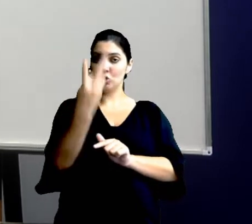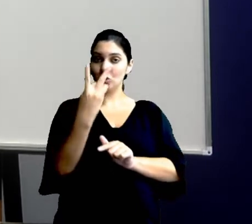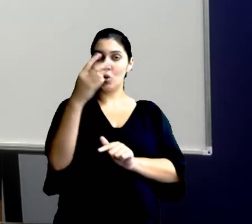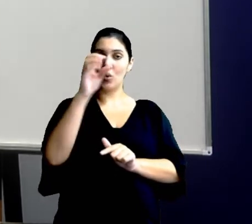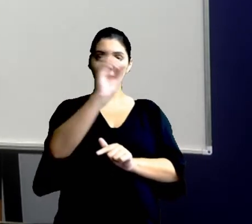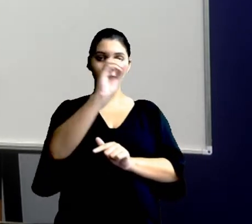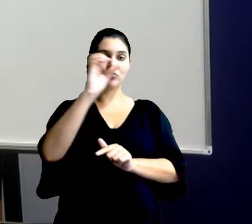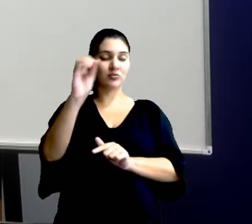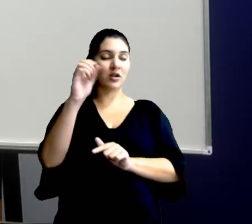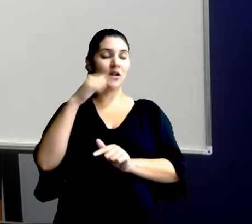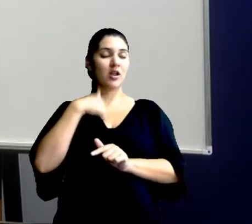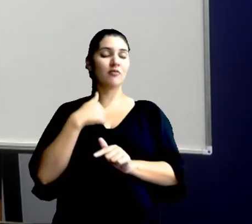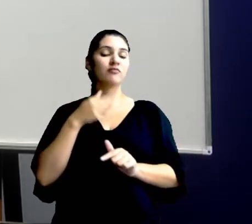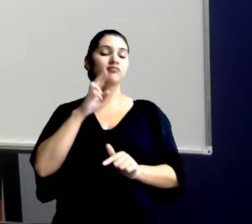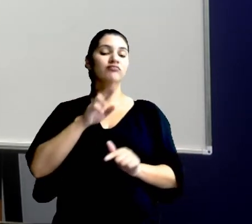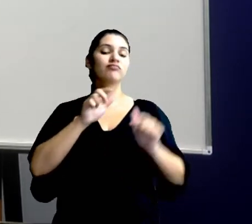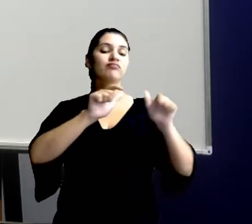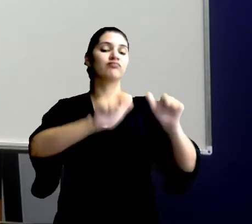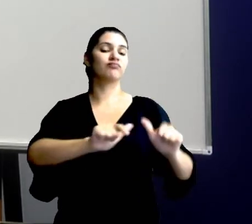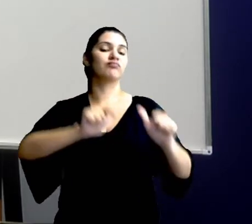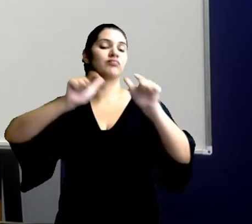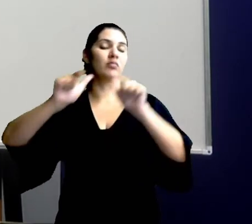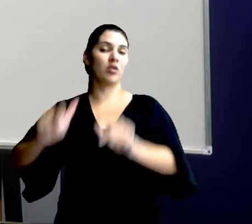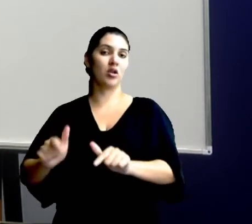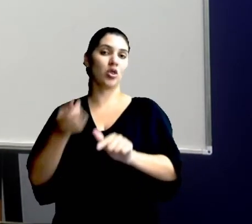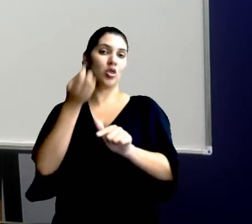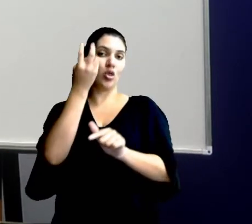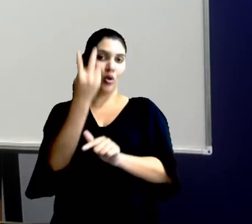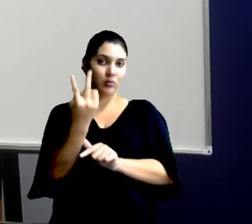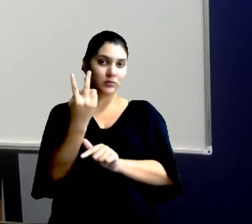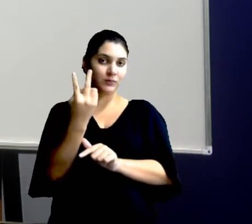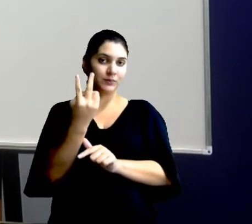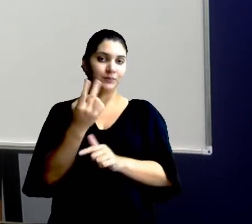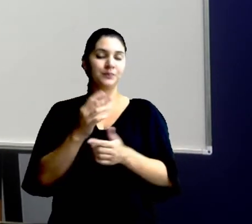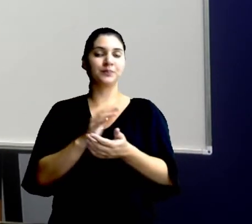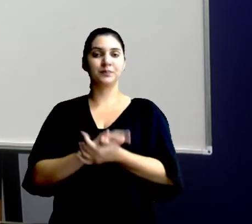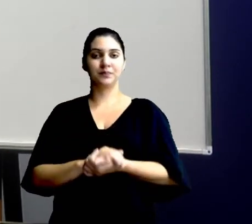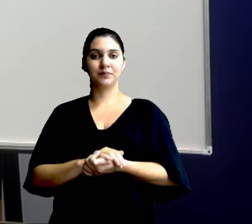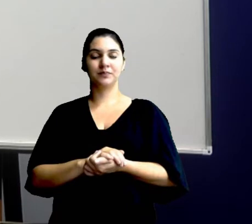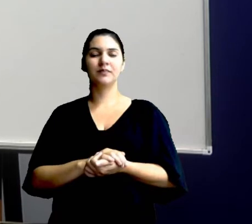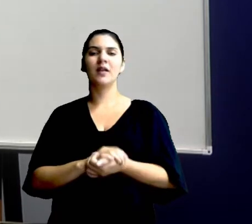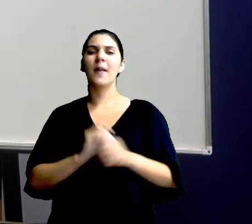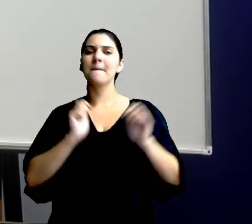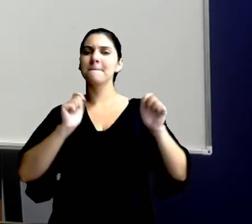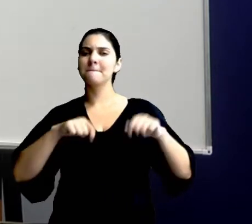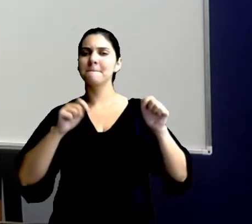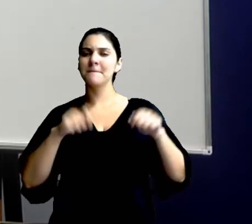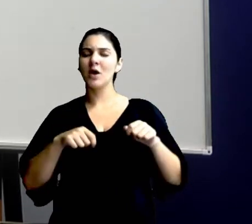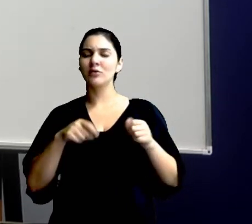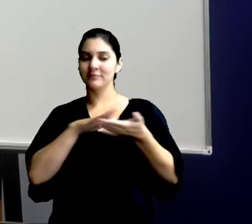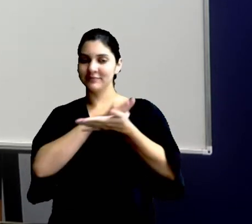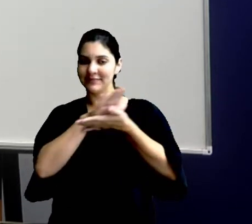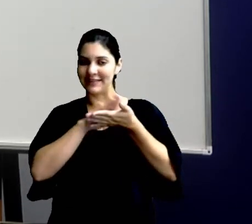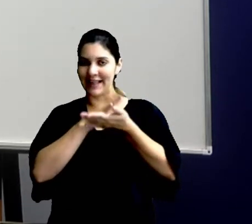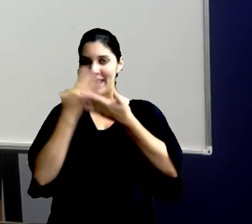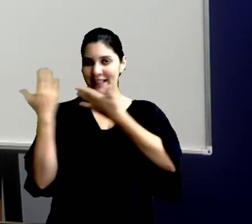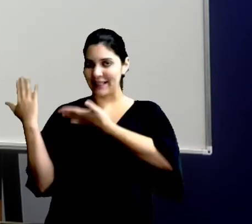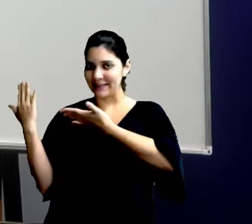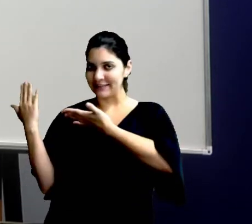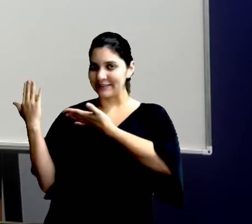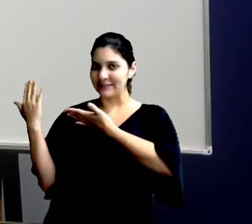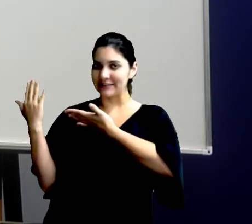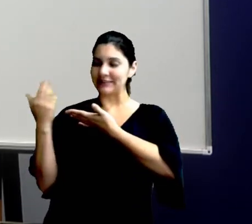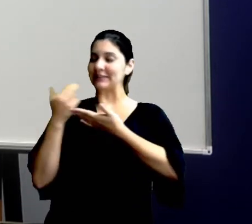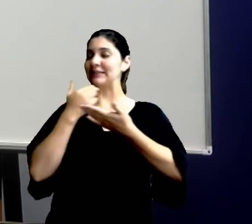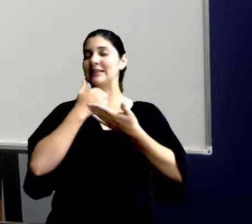2 casas, né? Olha a vírgula aqui escondidinha. 1, 2. Pode ficar sem nada aqui? Aí na frente